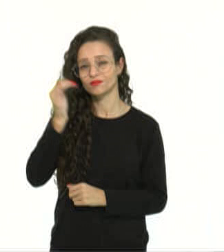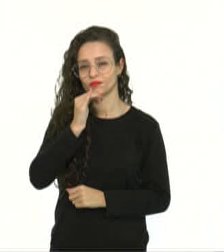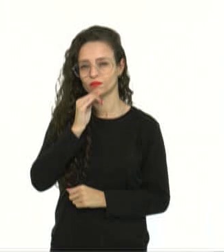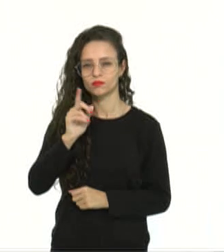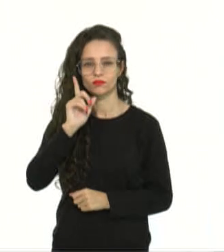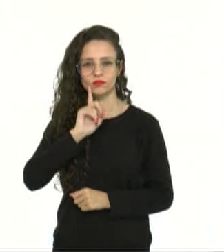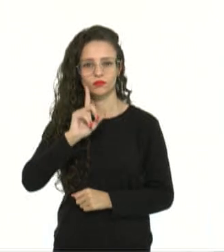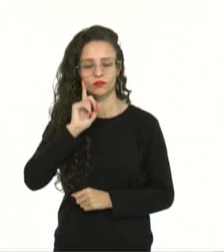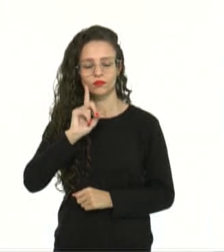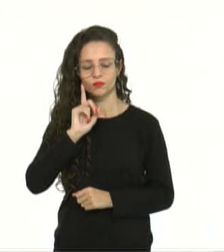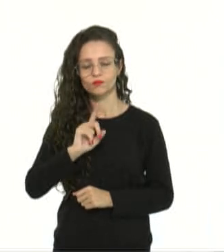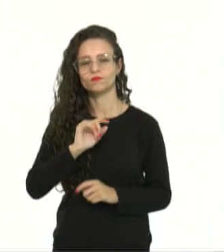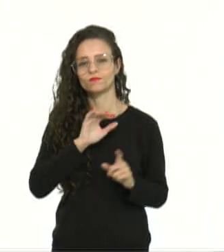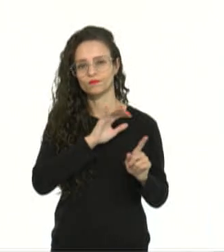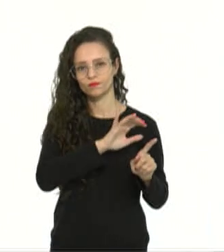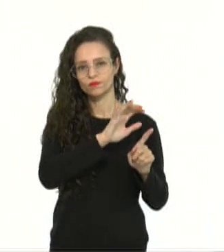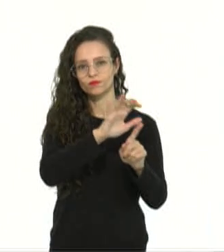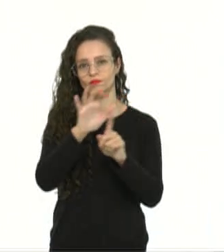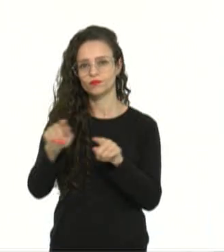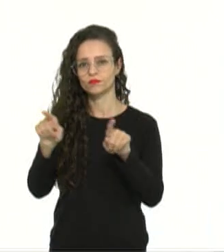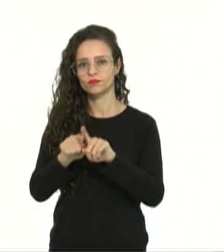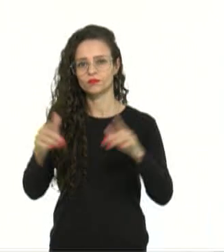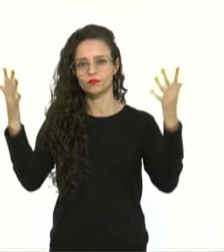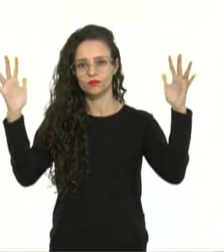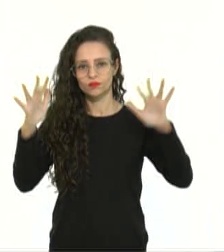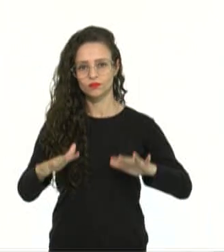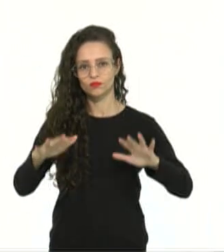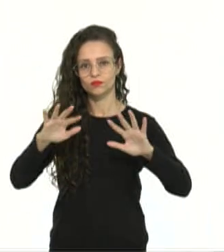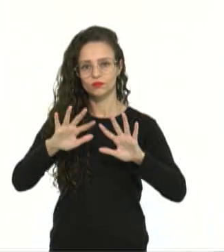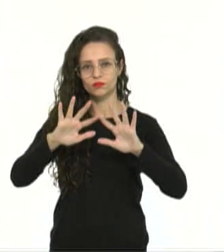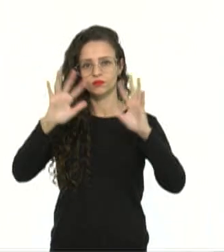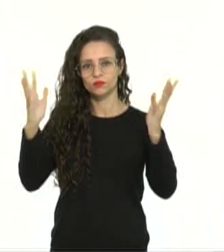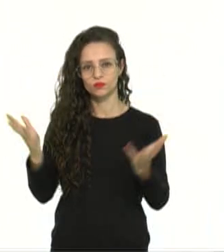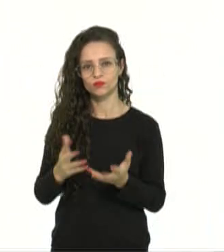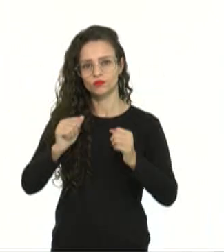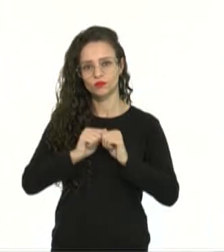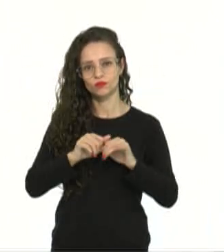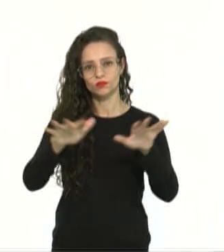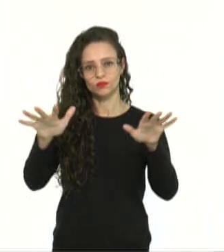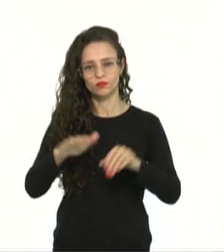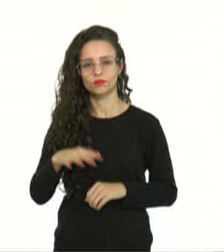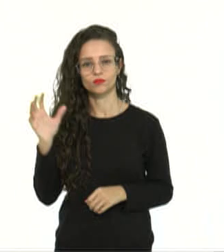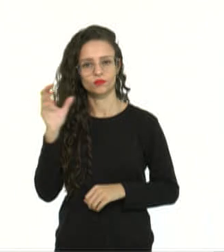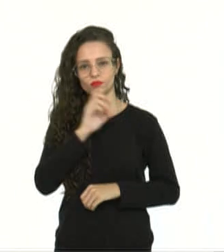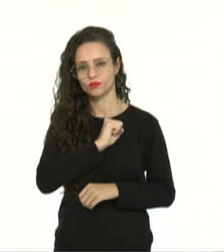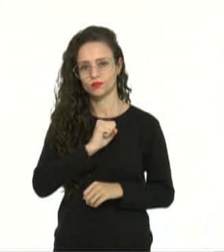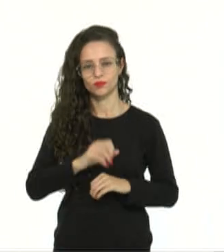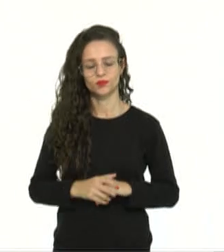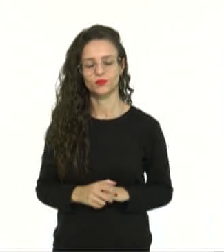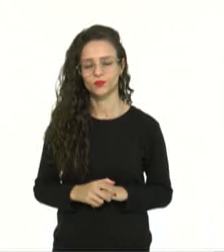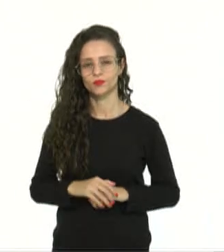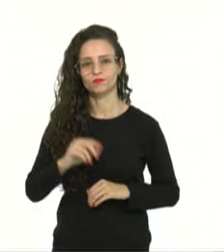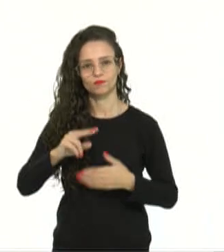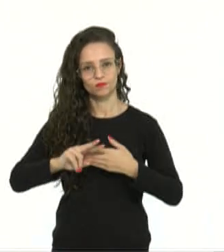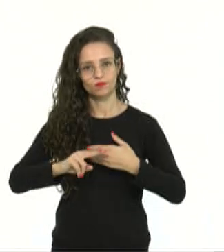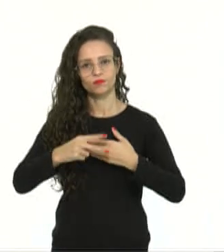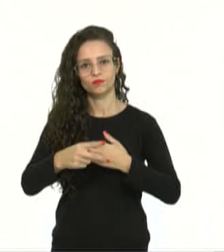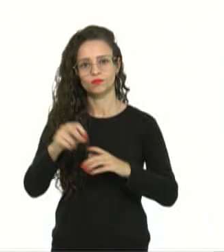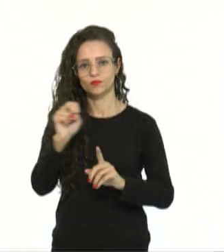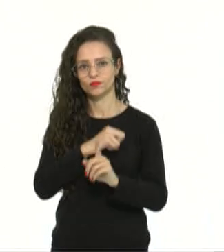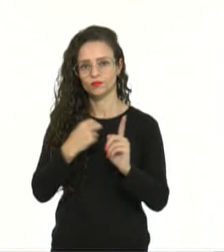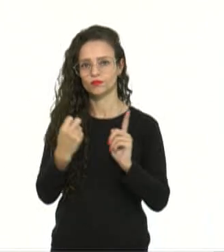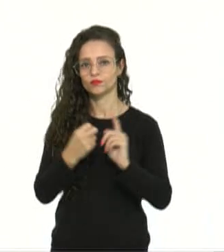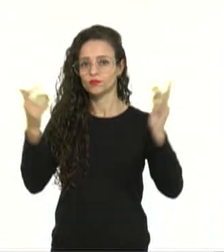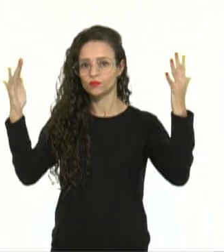Unidos acaba por provocar uma crise em escala mundial em curto intervalo de tempo. As consequências sociais de